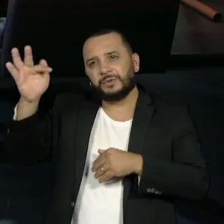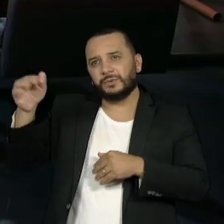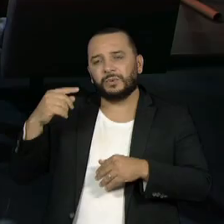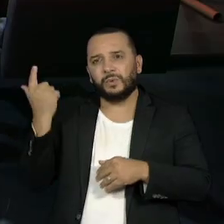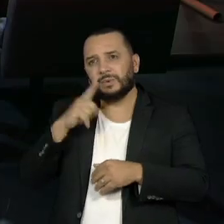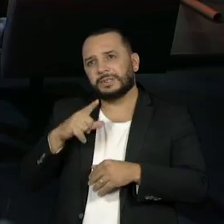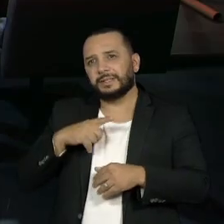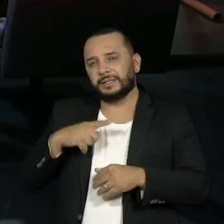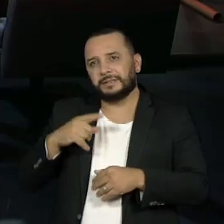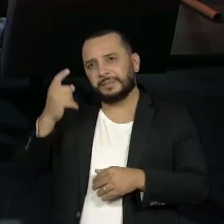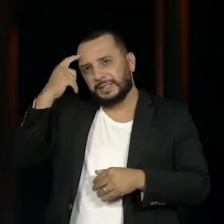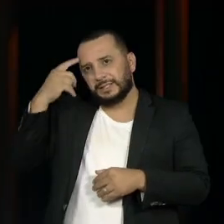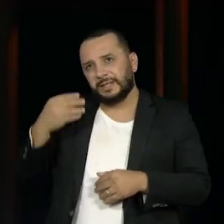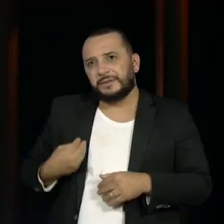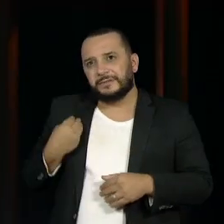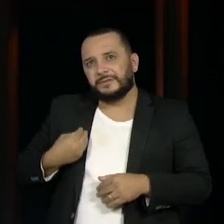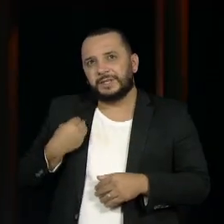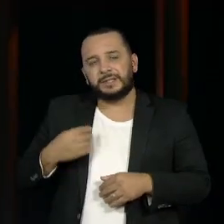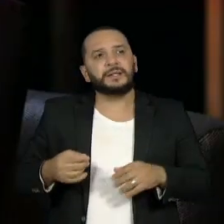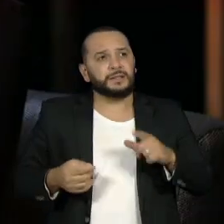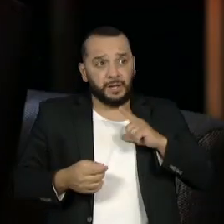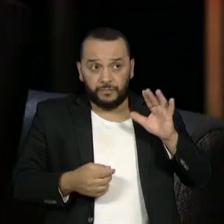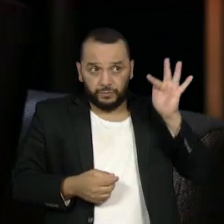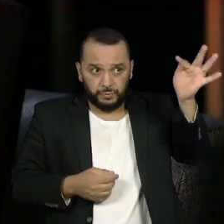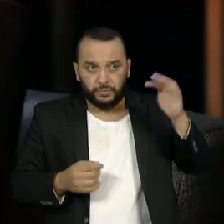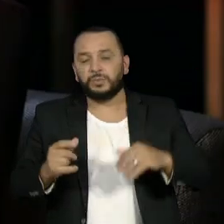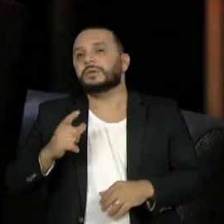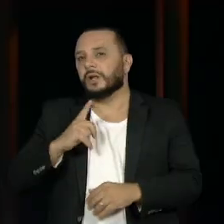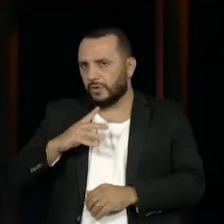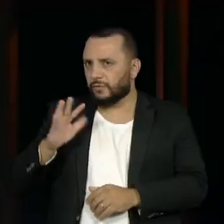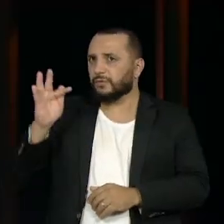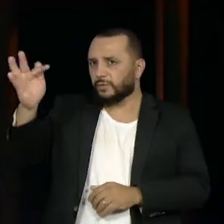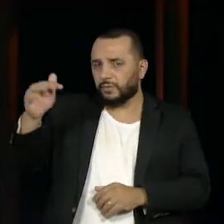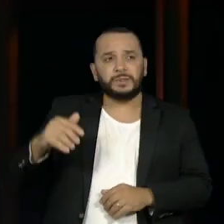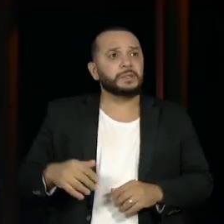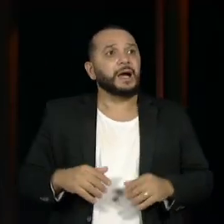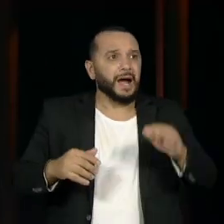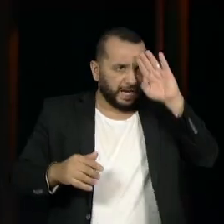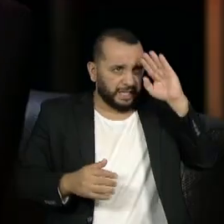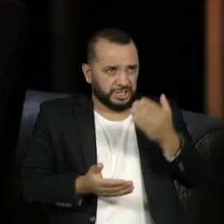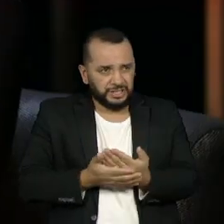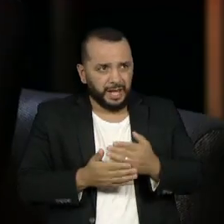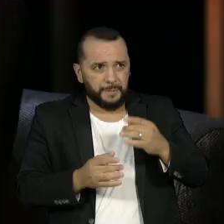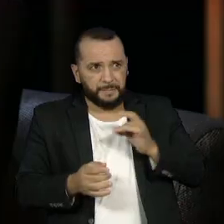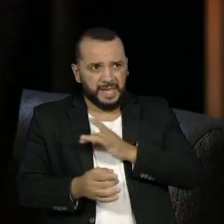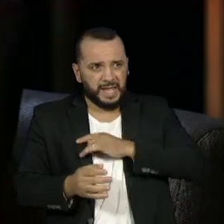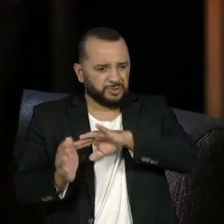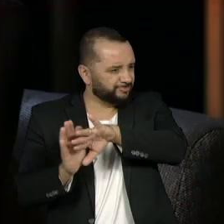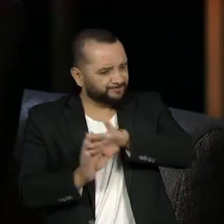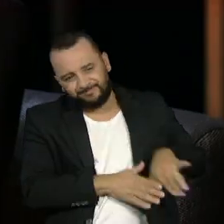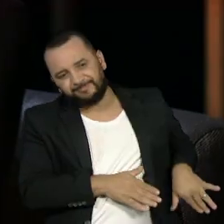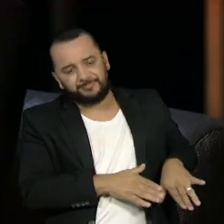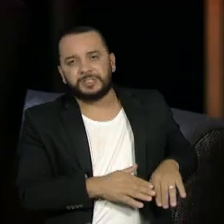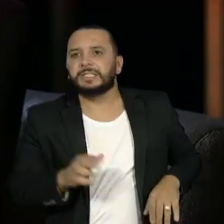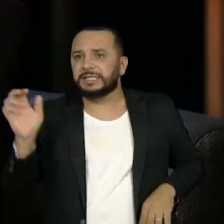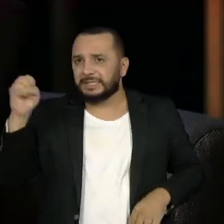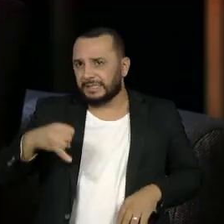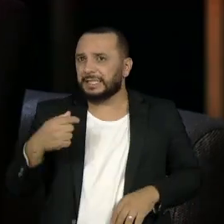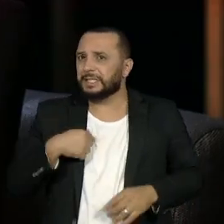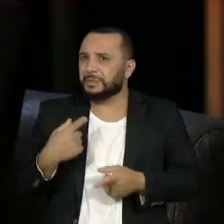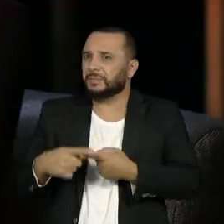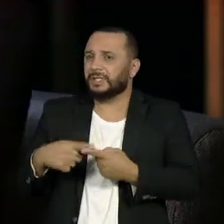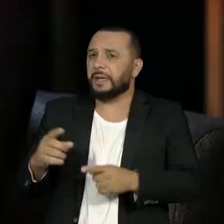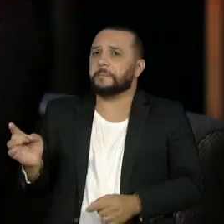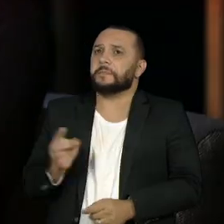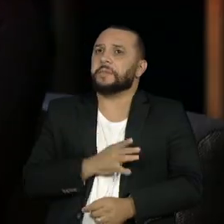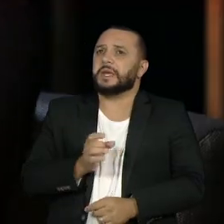ensaiar sua vida Horizonte você tem um Horizonte esse medo Exatamente porque a reação diante do